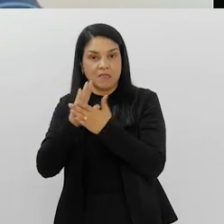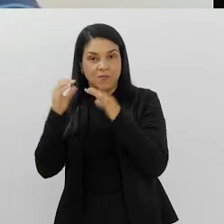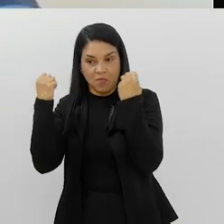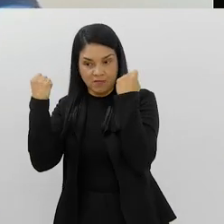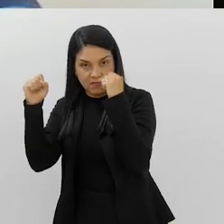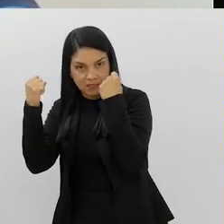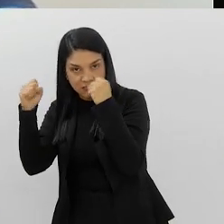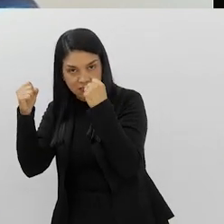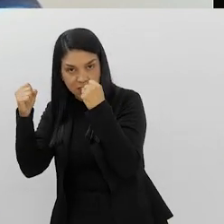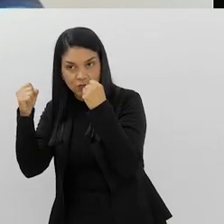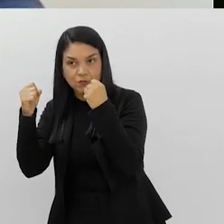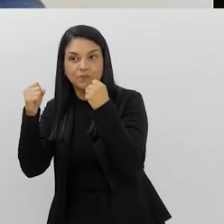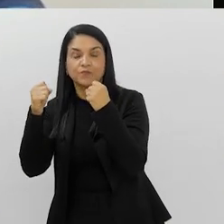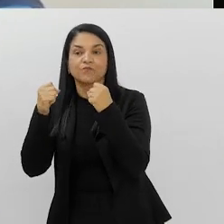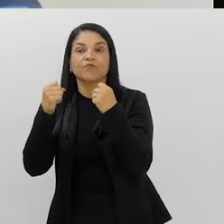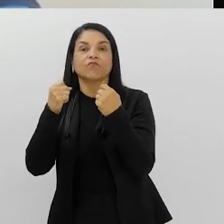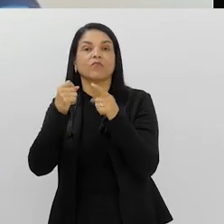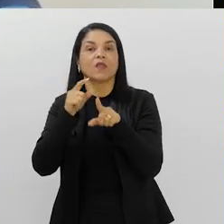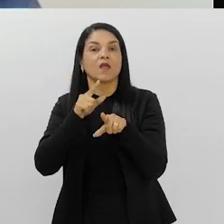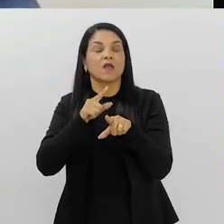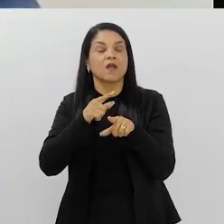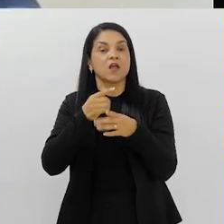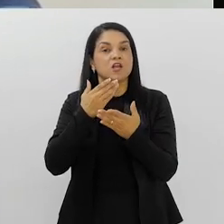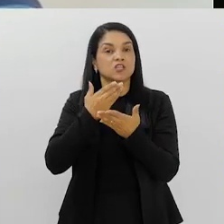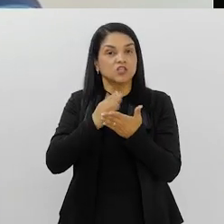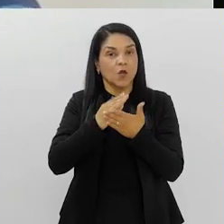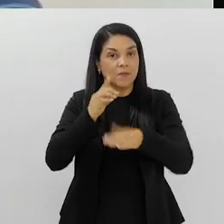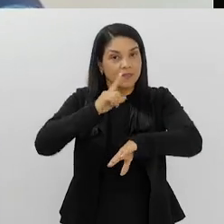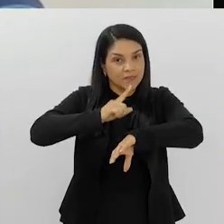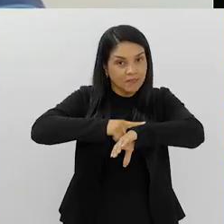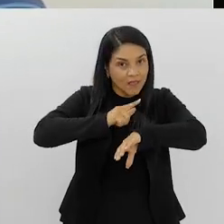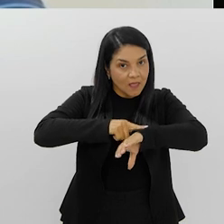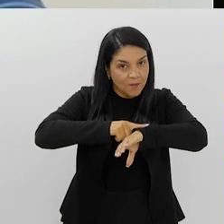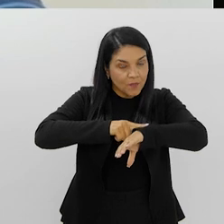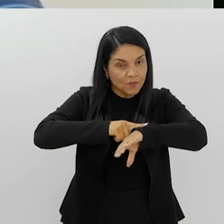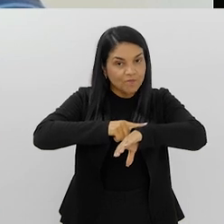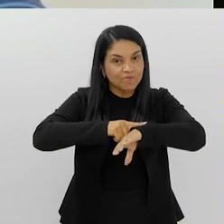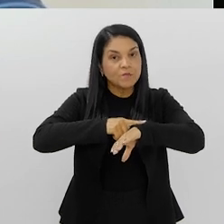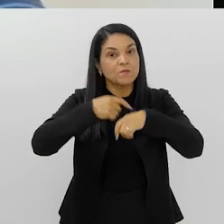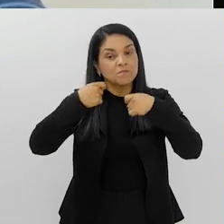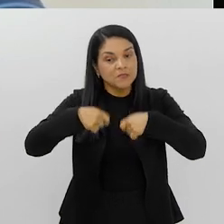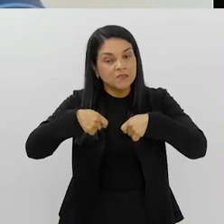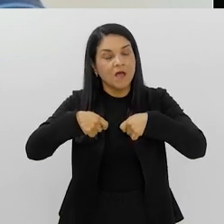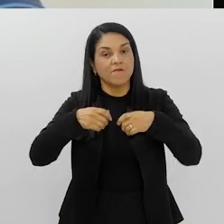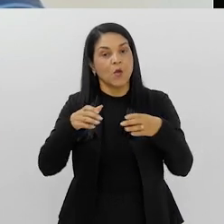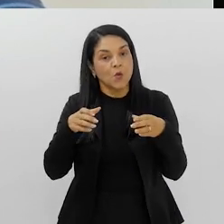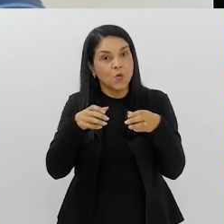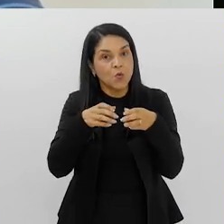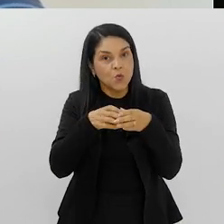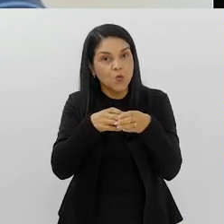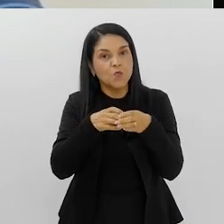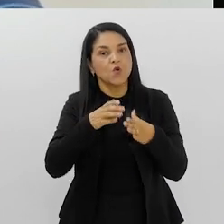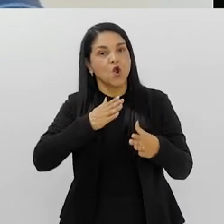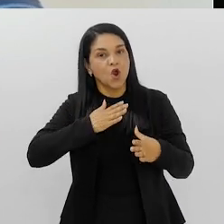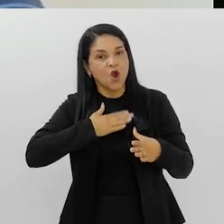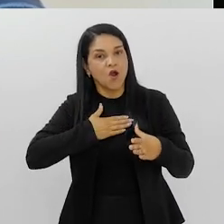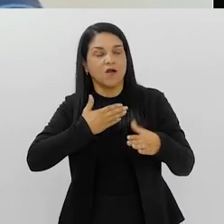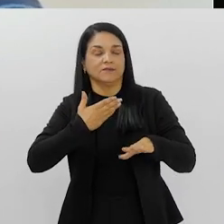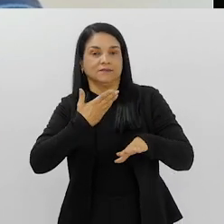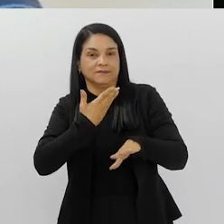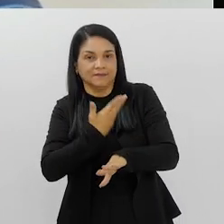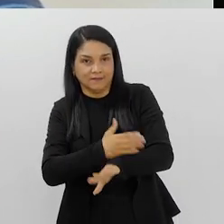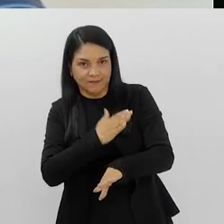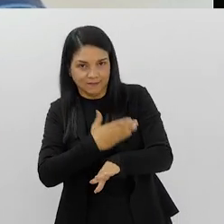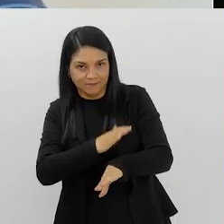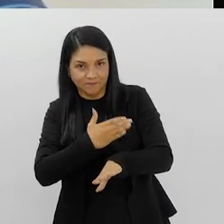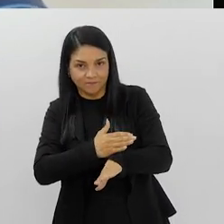exercícios que a gente faz, e sempre, eu posso falar, desde pênaltizinho, a gente tem que segurar, tinha a preparação física, tinha que segurar esse grupo, e sempre gostaram de treinar, sempre gostaram de